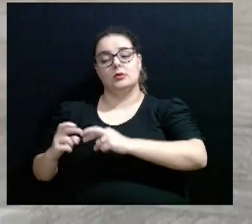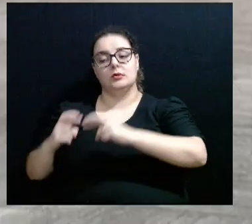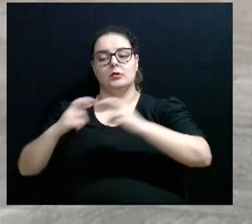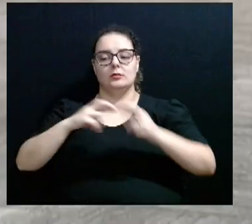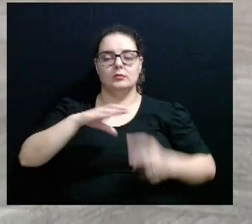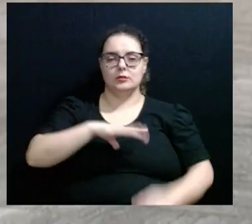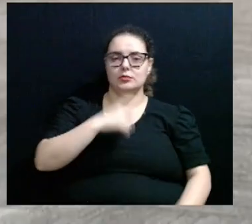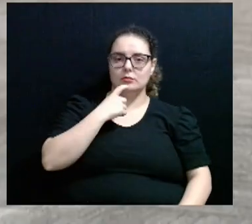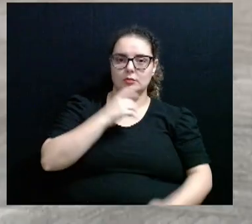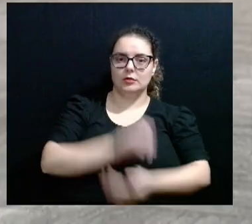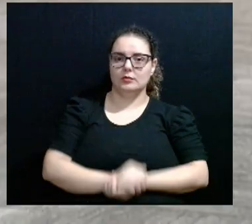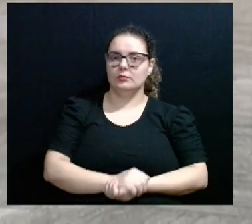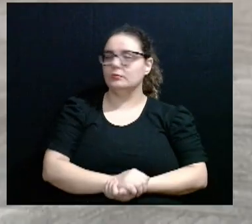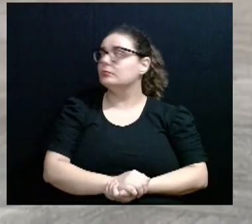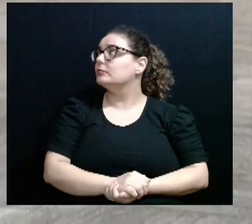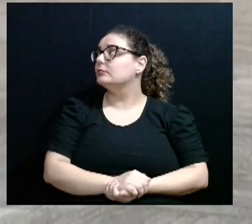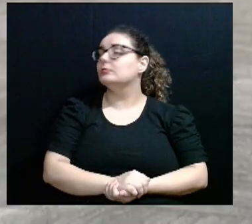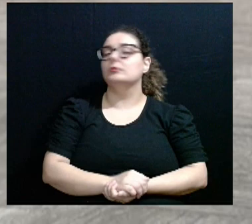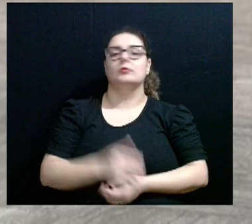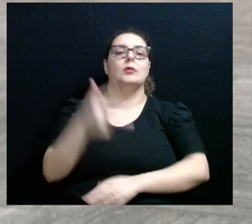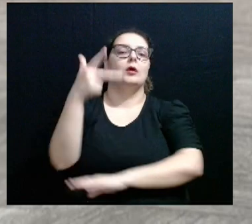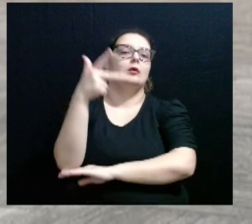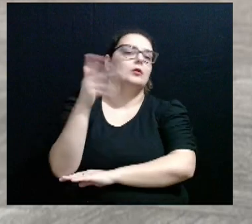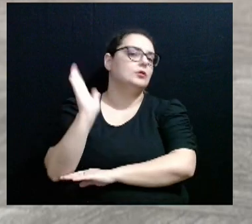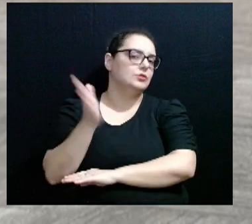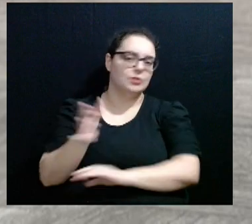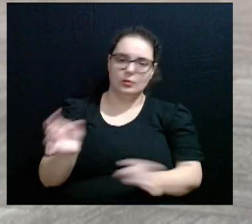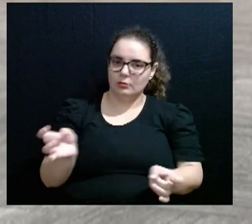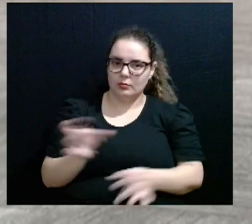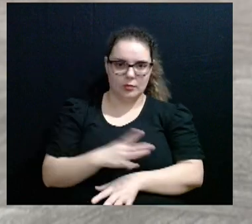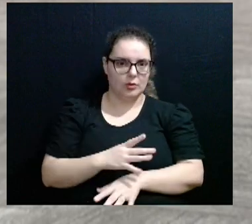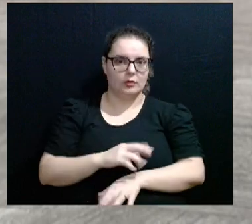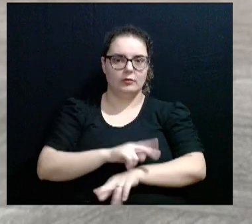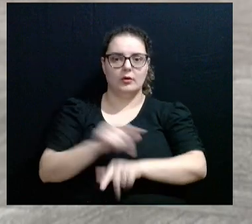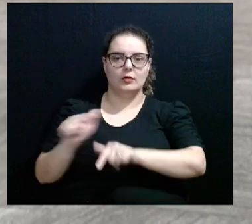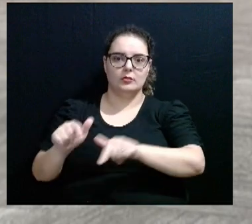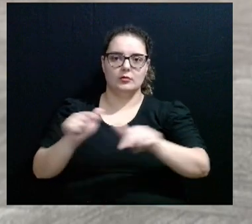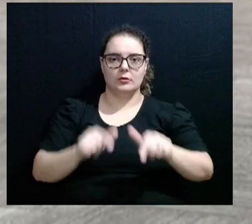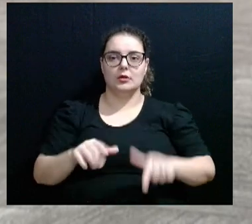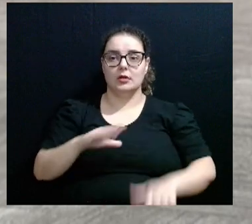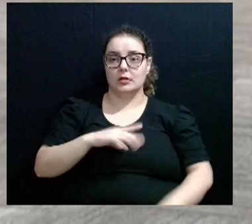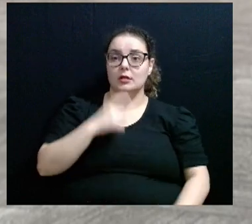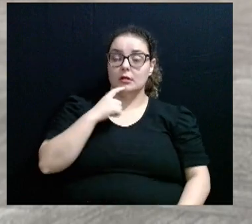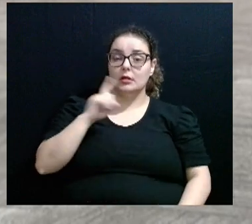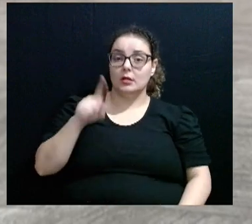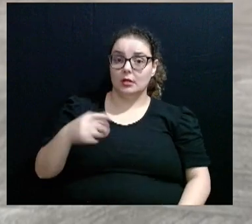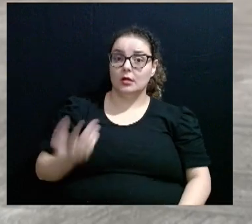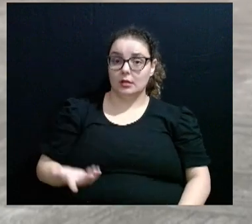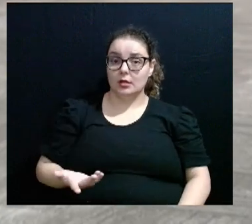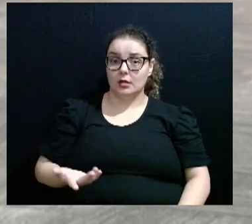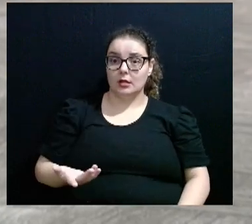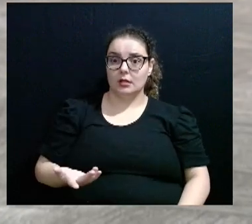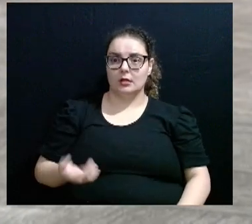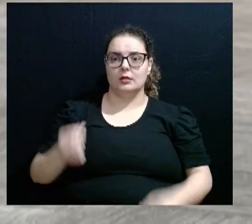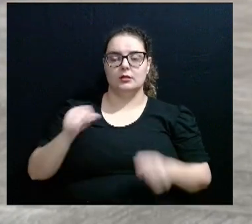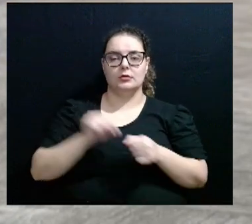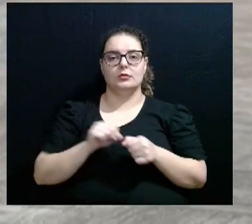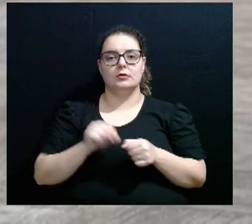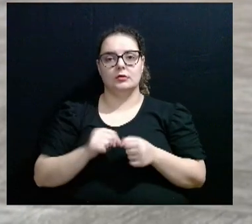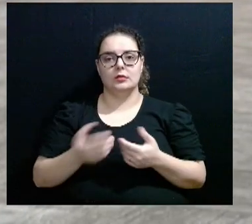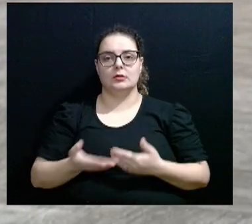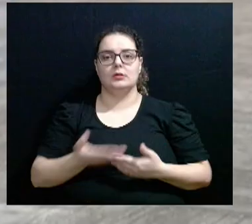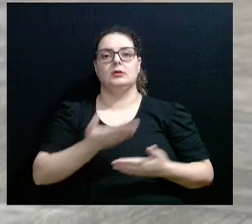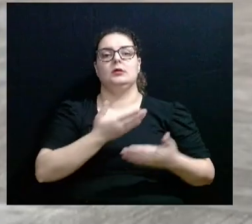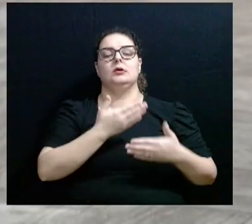Os radares já estão colocados, existem vários pontos na cidade, então é uma questão de fazer com que as próximas empresas, as